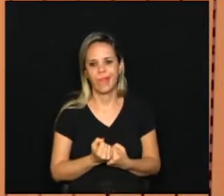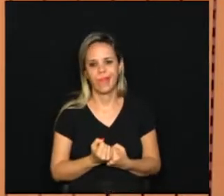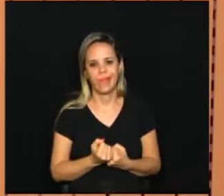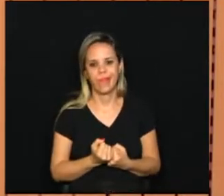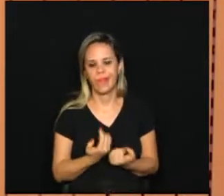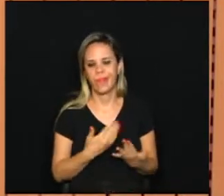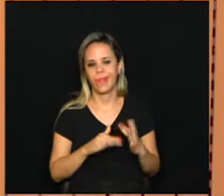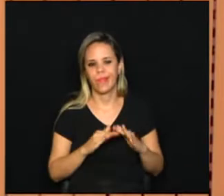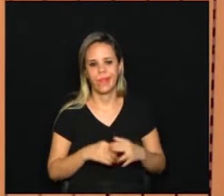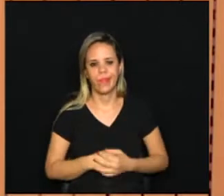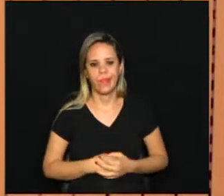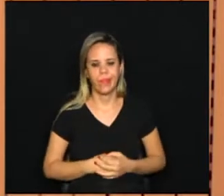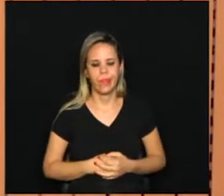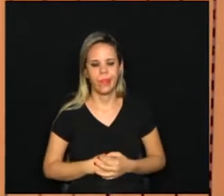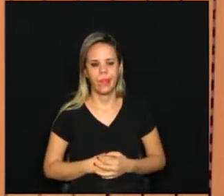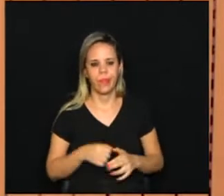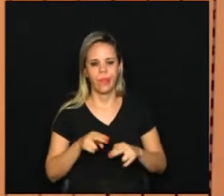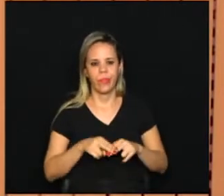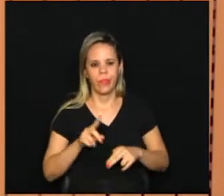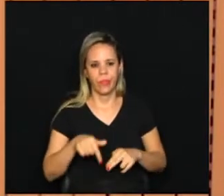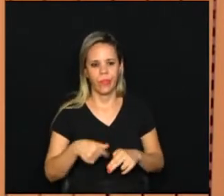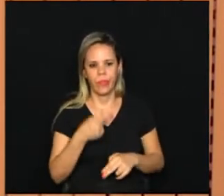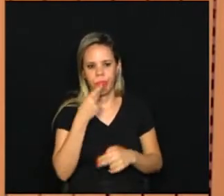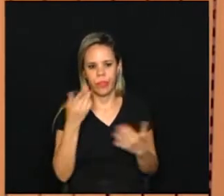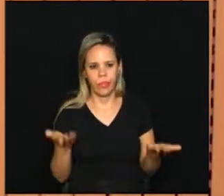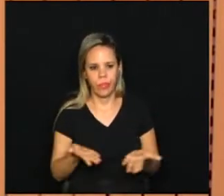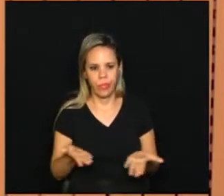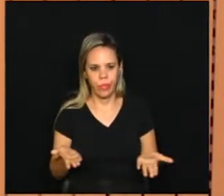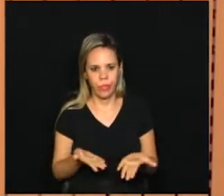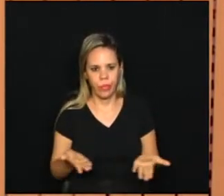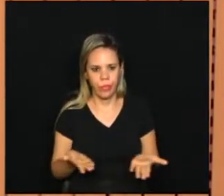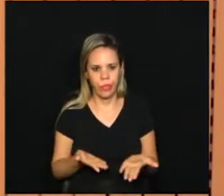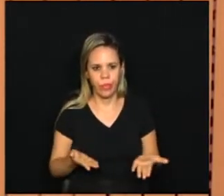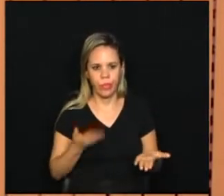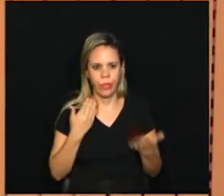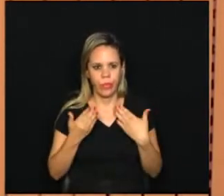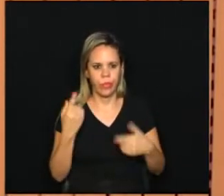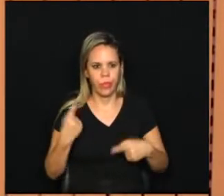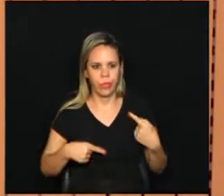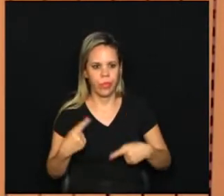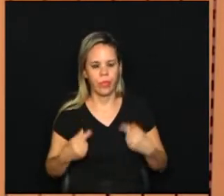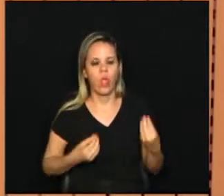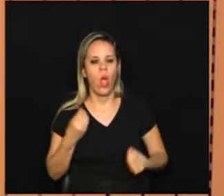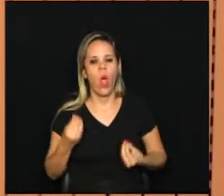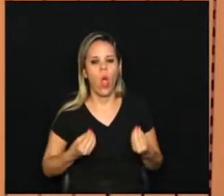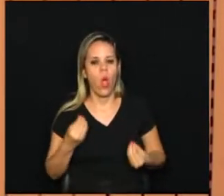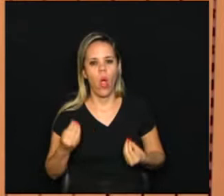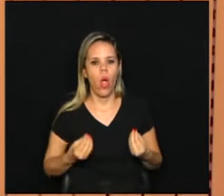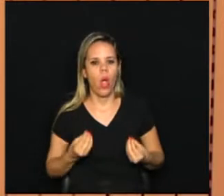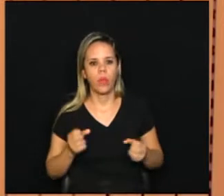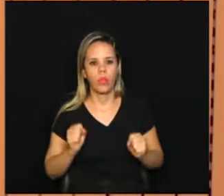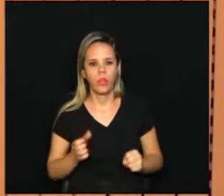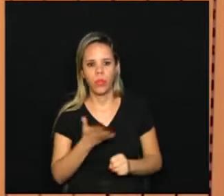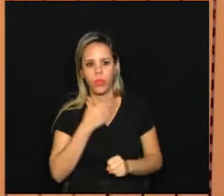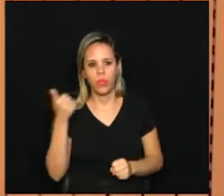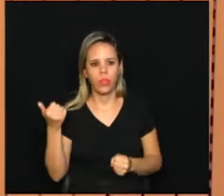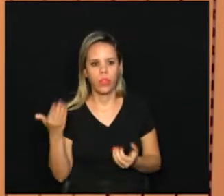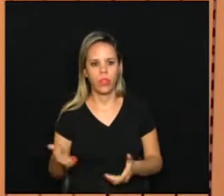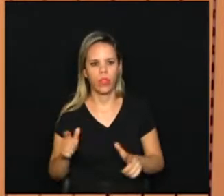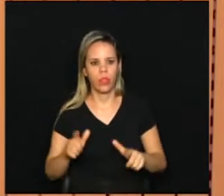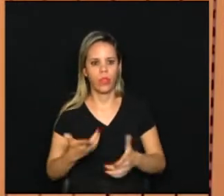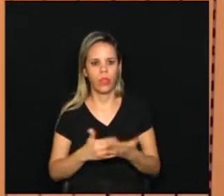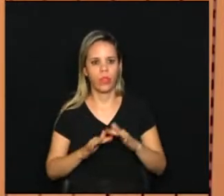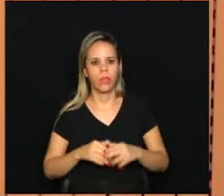ambiente escolar. Então é justamente isso que a gente está falando hoje, né? A gente está aqui para discutir como que a gente pode melhorar esse ambiente